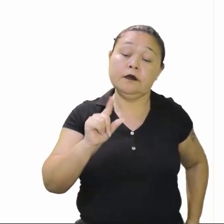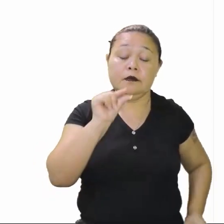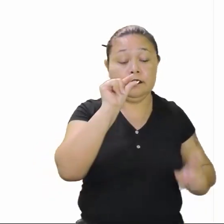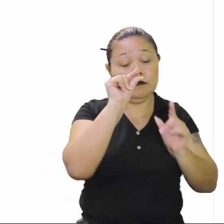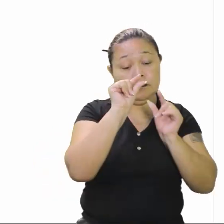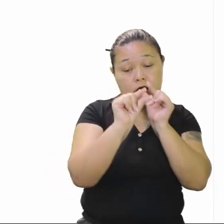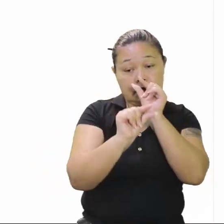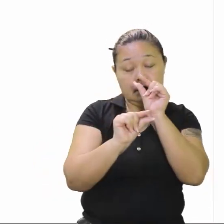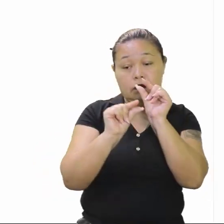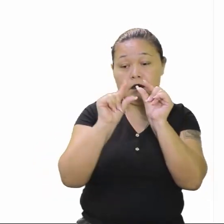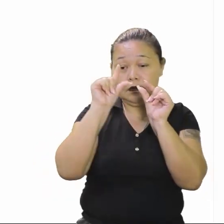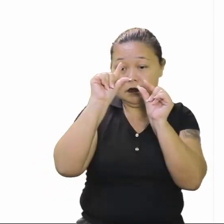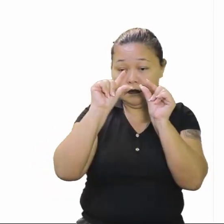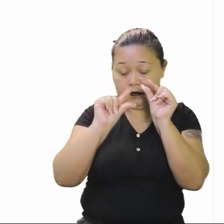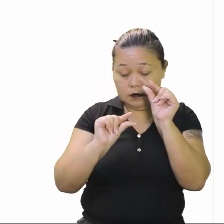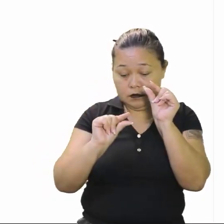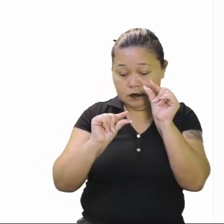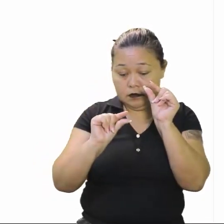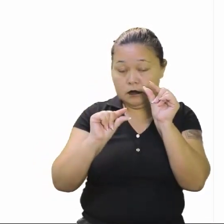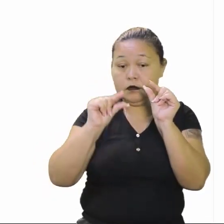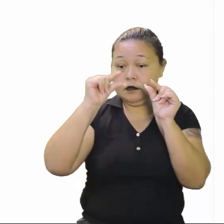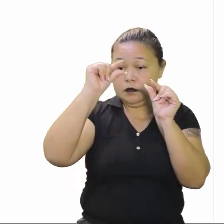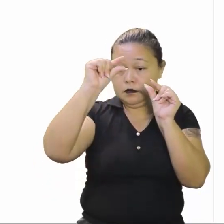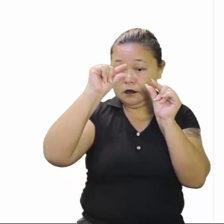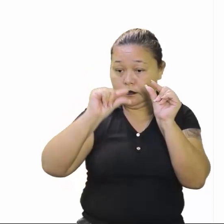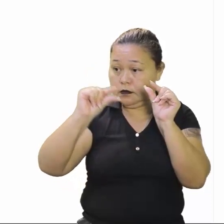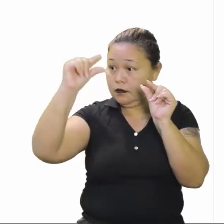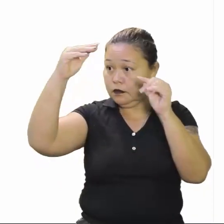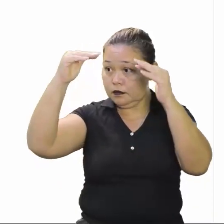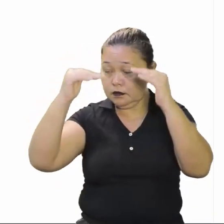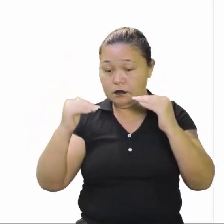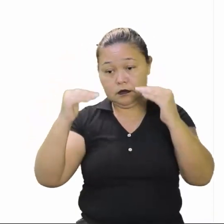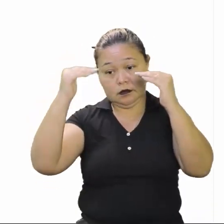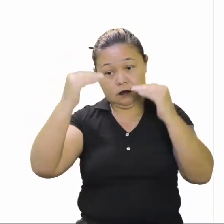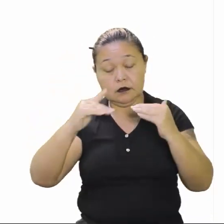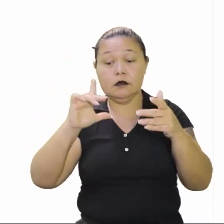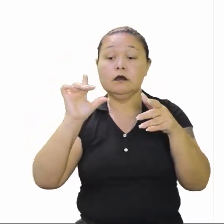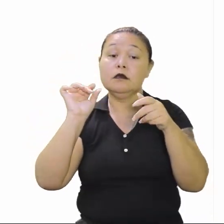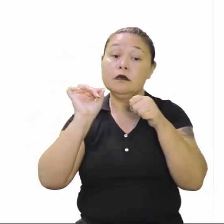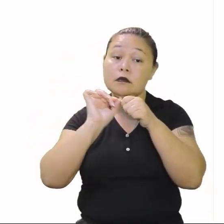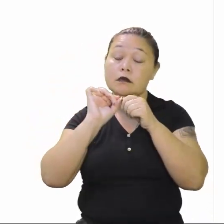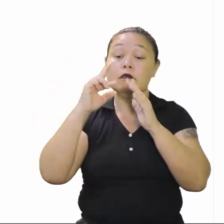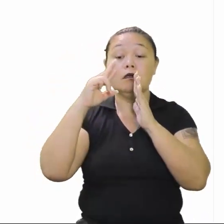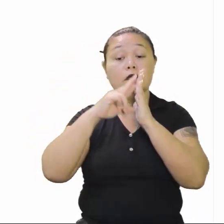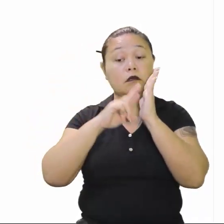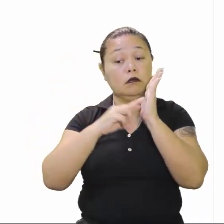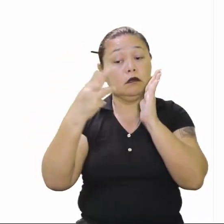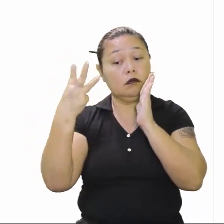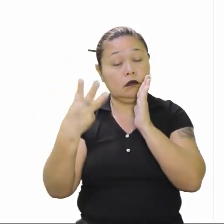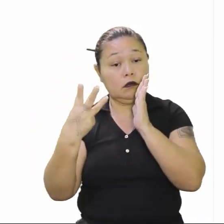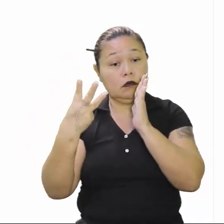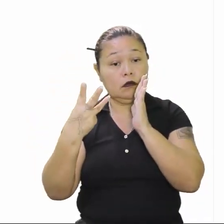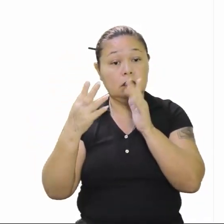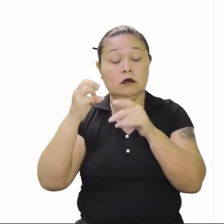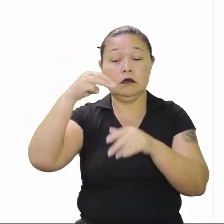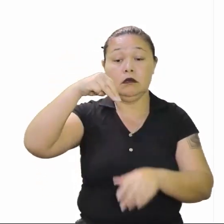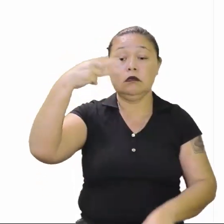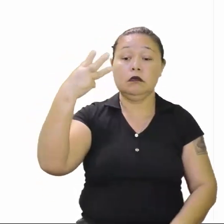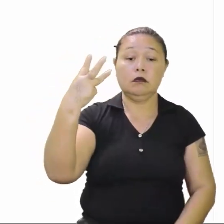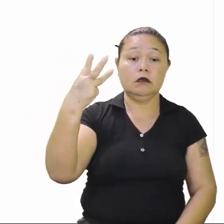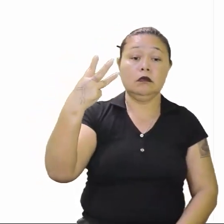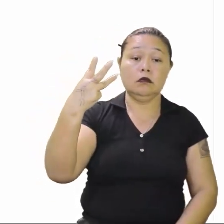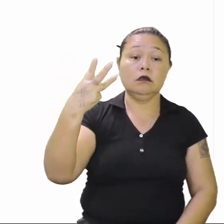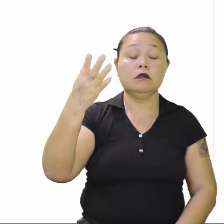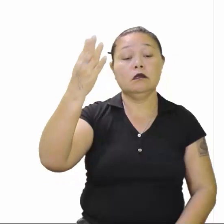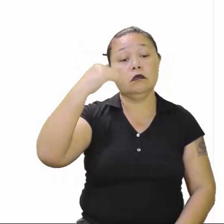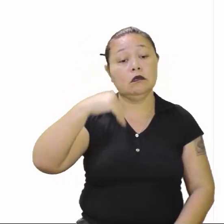unidade debaixo de unidade. Então, para montar a regra de 3, eu coloquei metro cúbico debaixo de